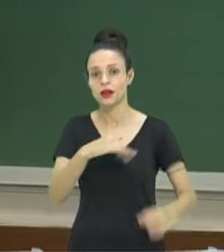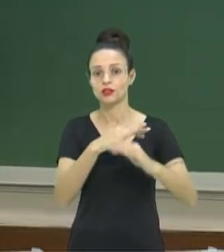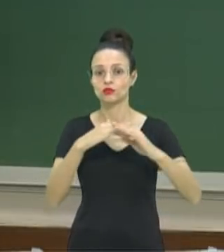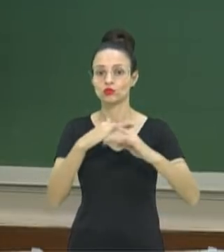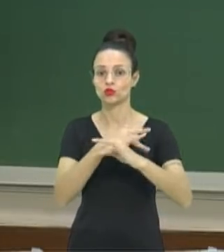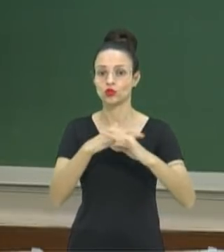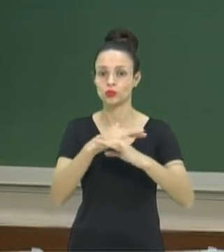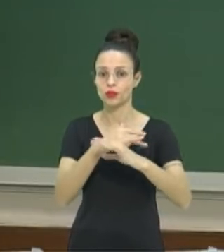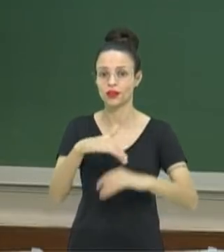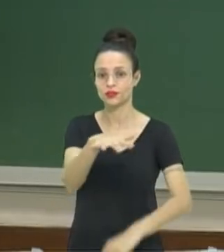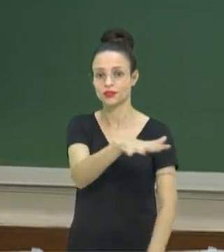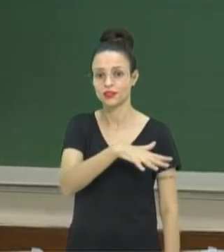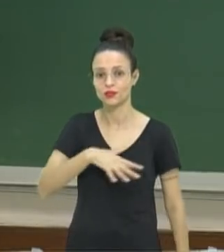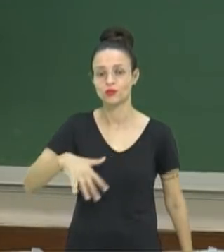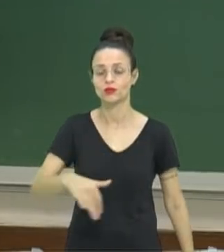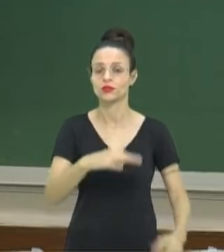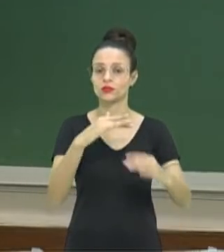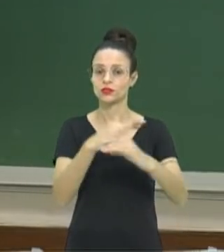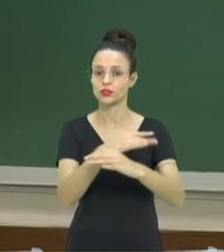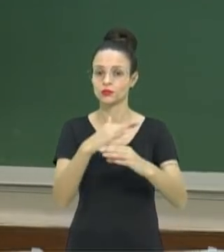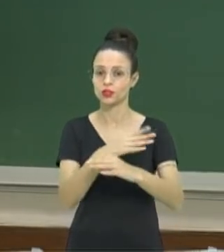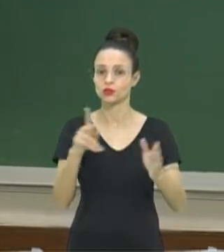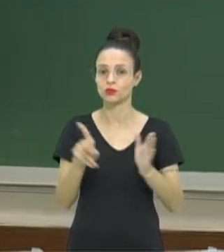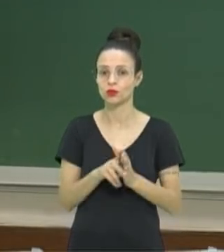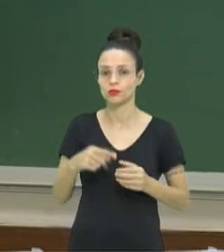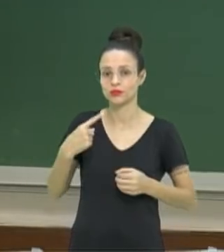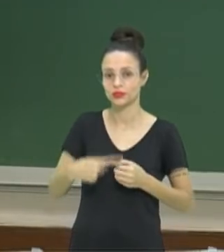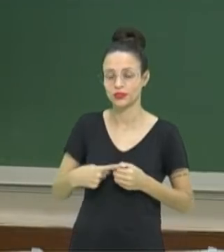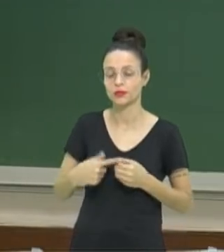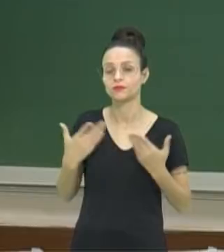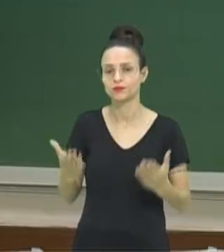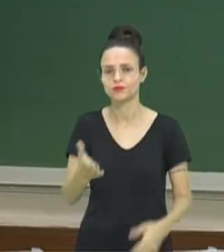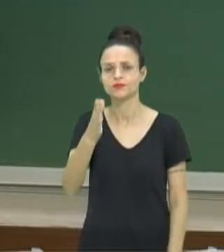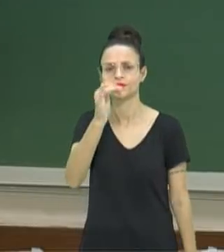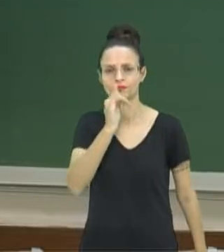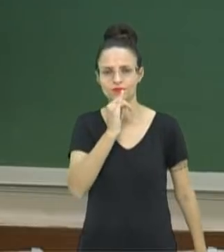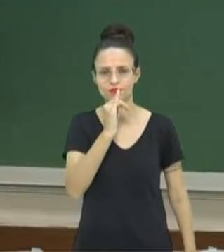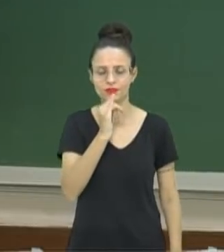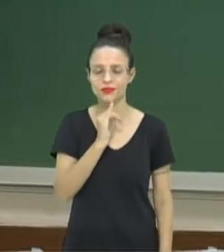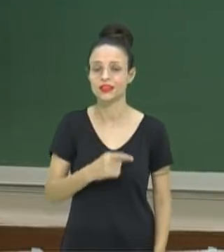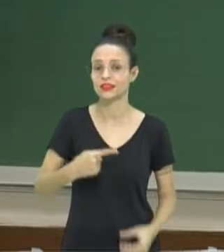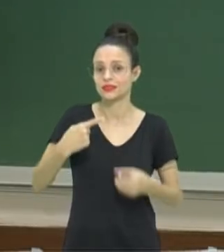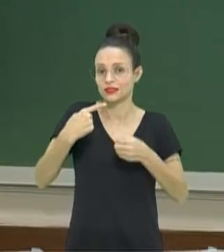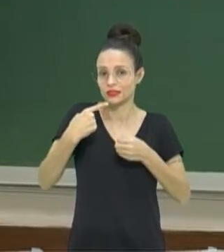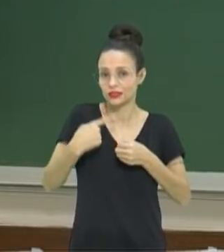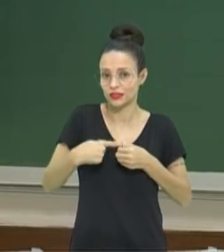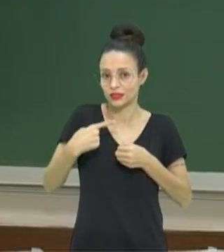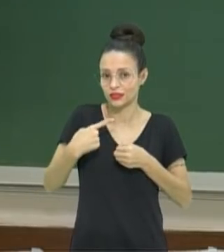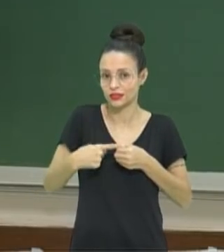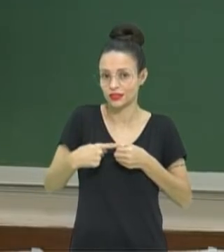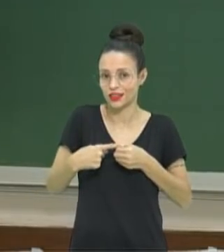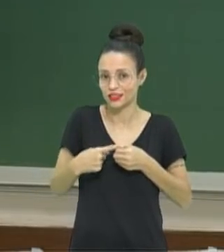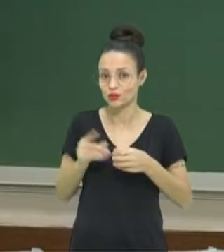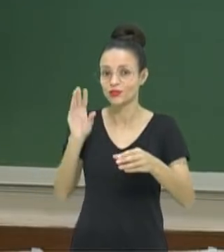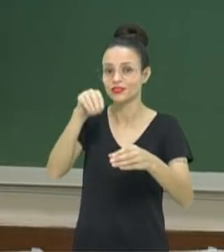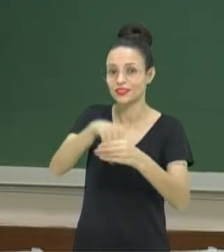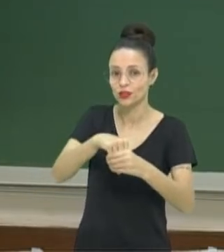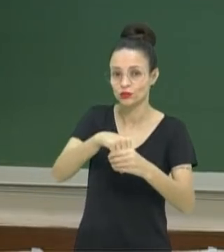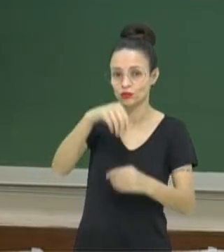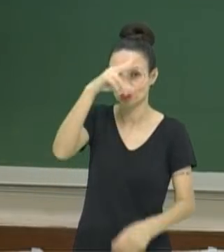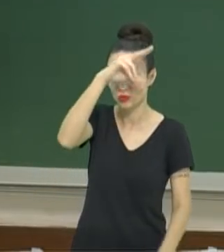área urbana de um município. Ou seja, a cidade está contida no